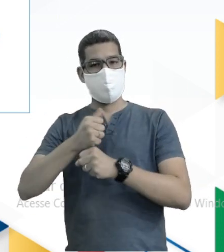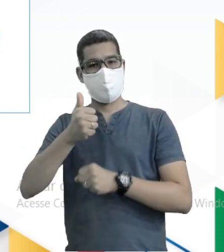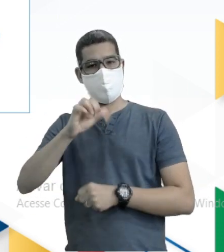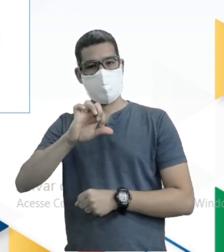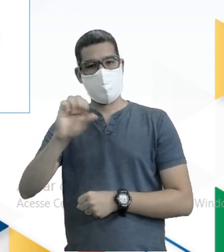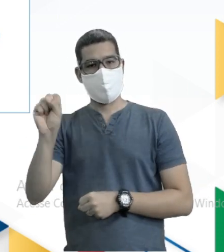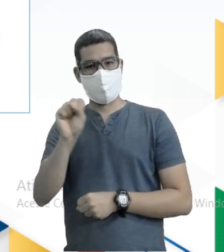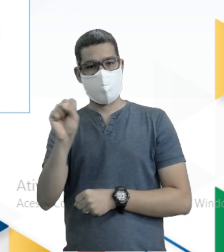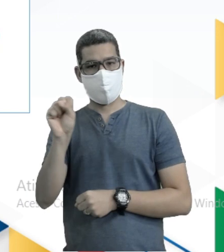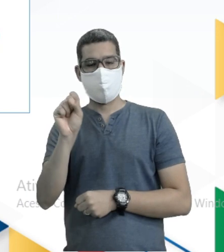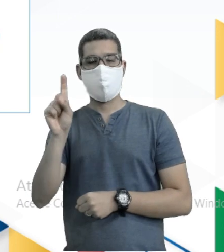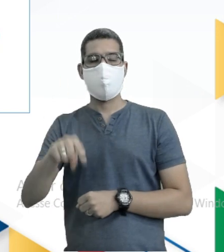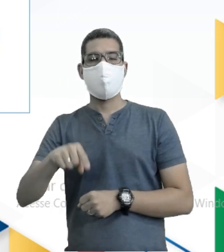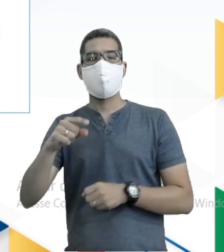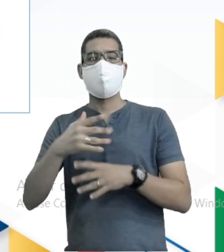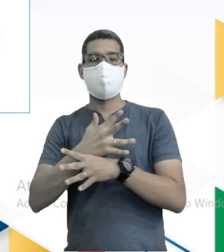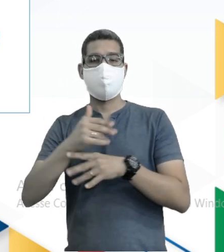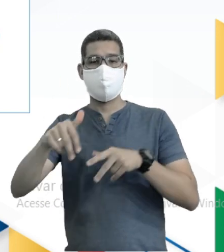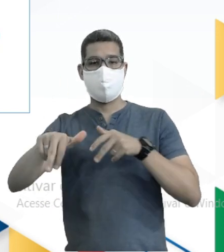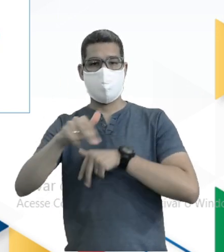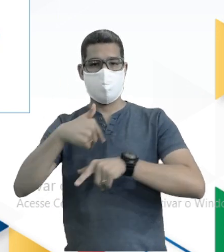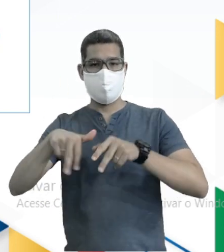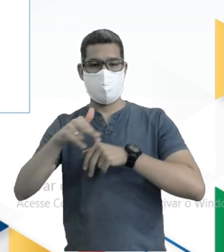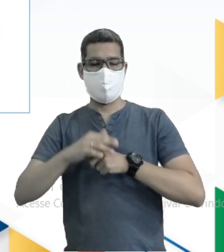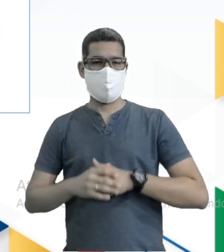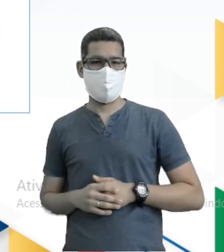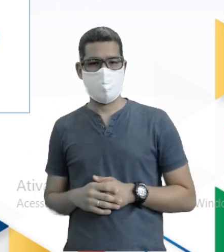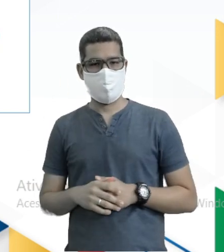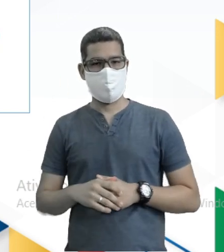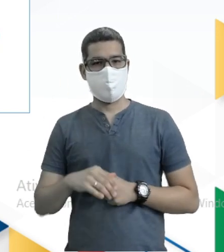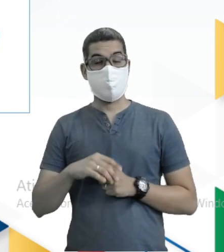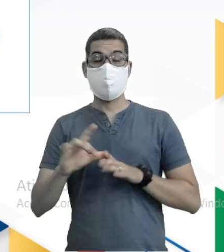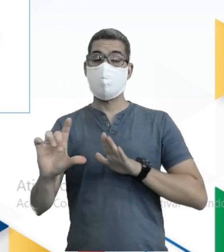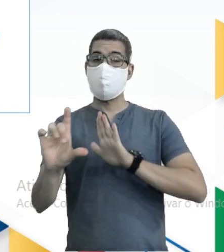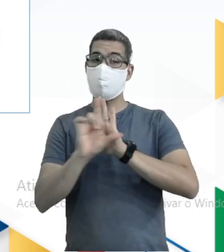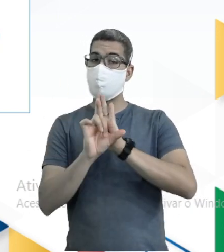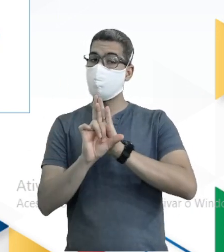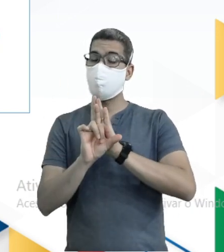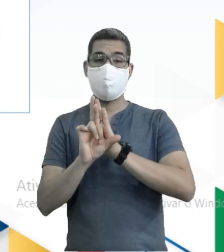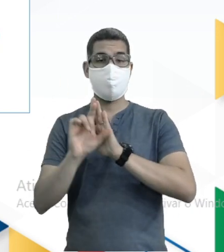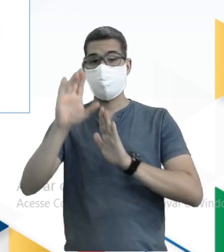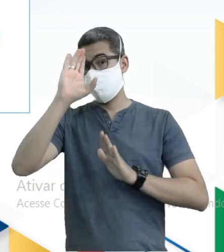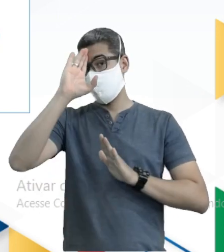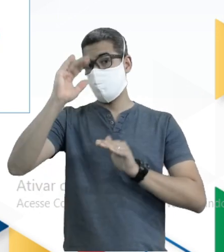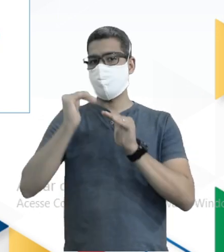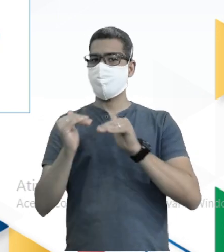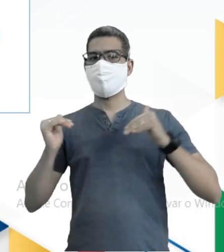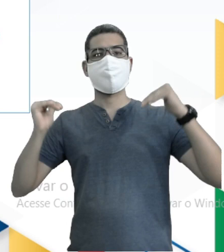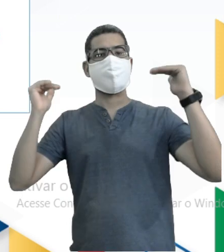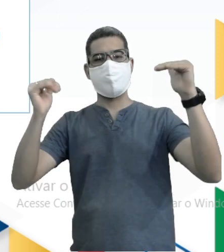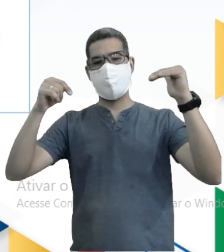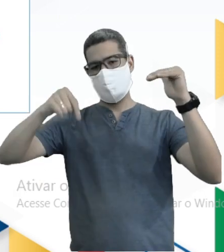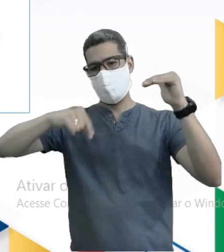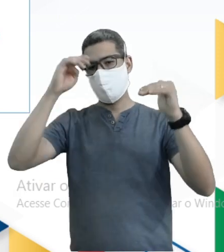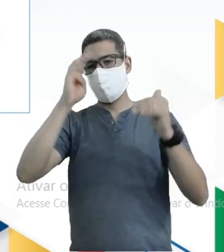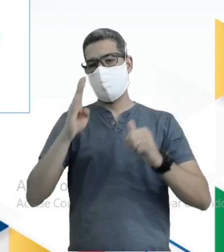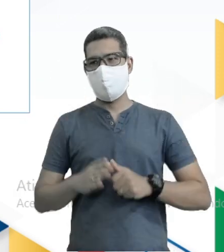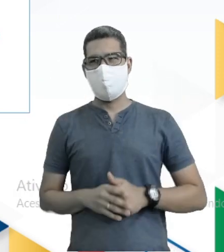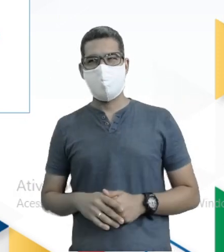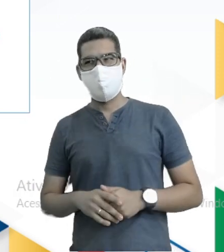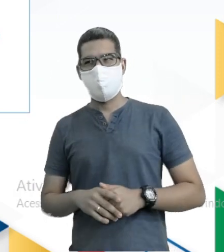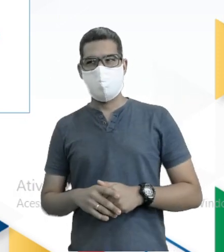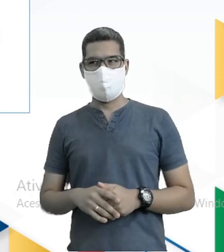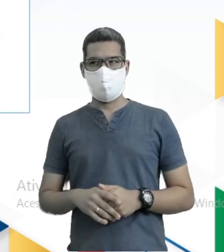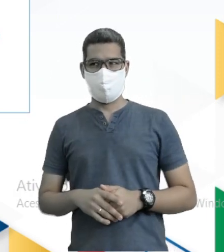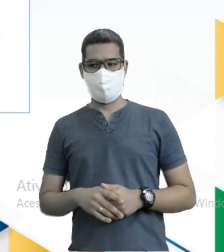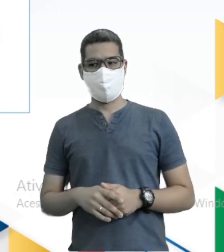eu falei, é a cidadã. É a lei fundamental e suprema do Brasil, servindo de